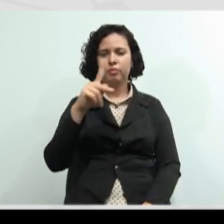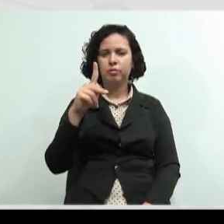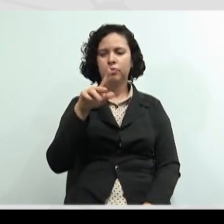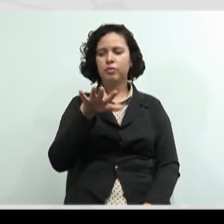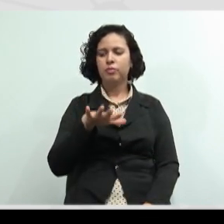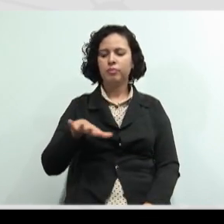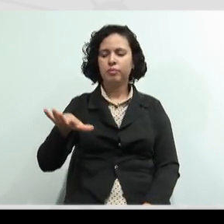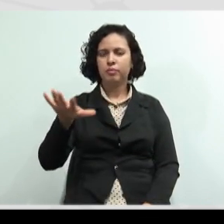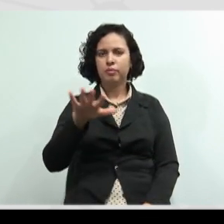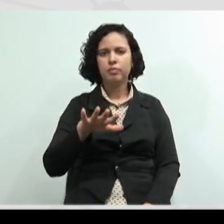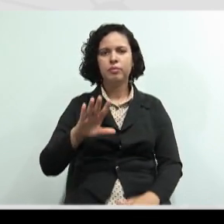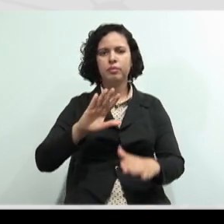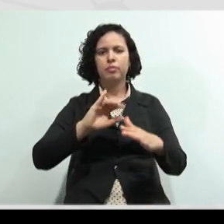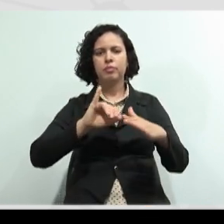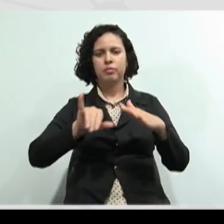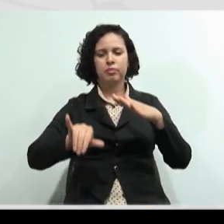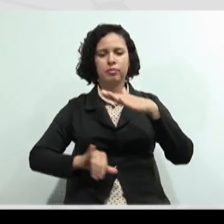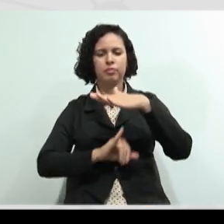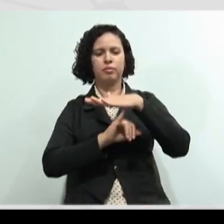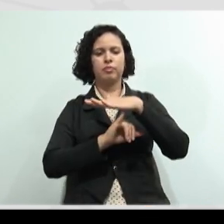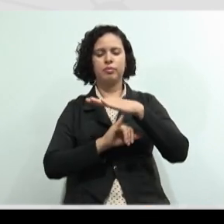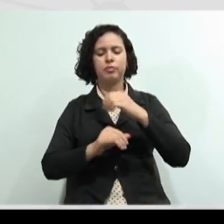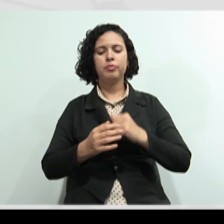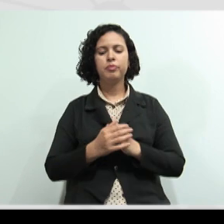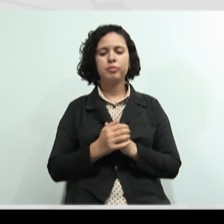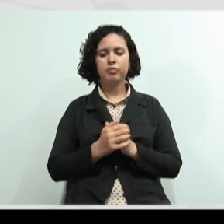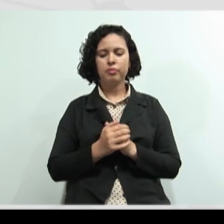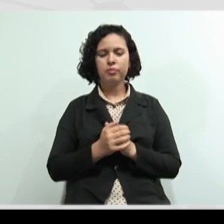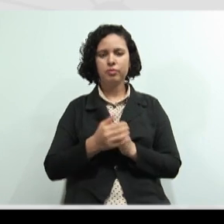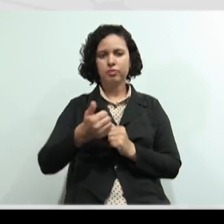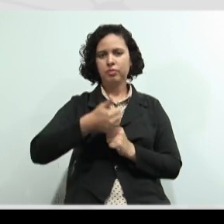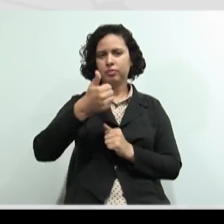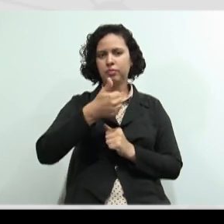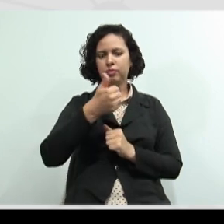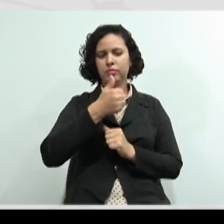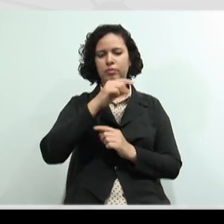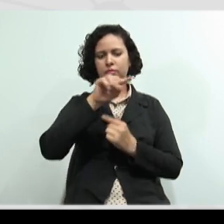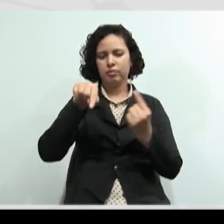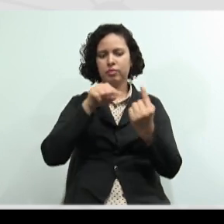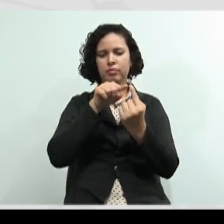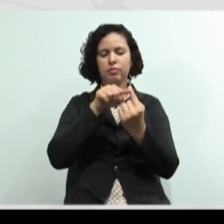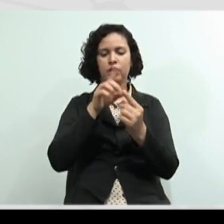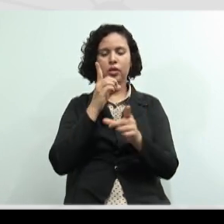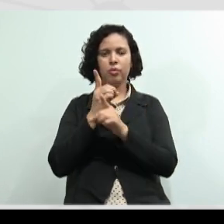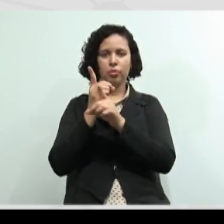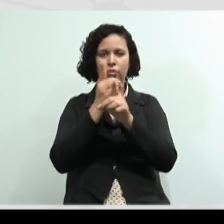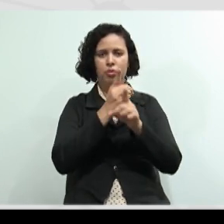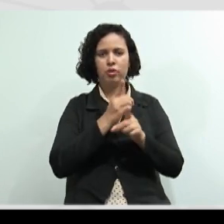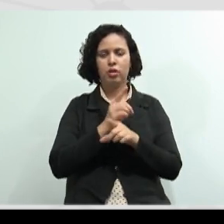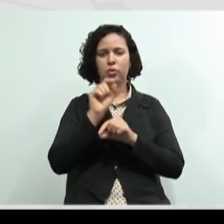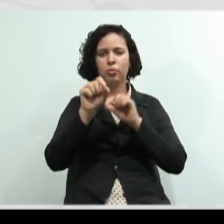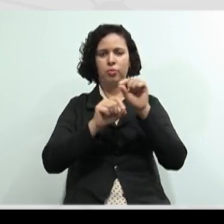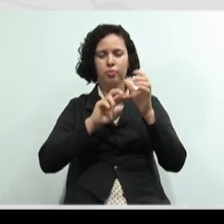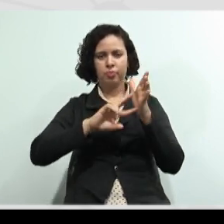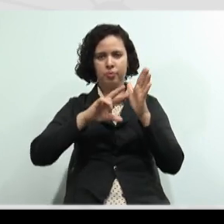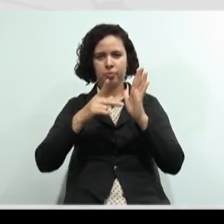mercados institucionais. O nosso primeiro objetivo hoje é identificar o que é um mercado